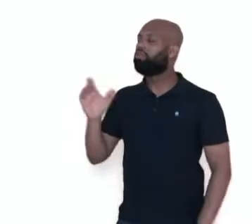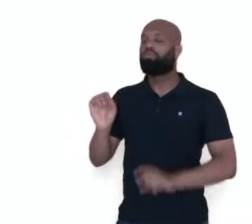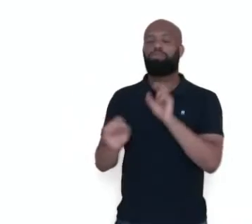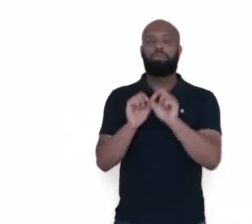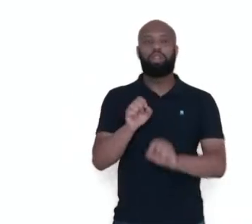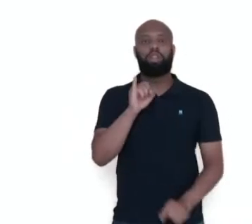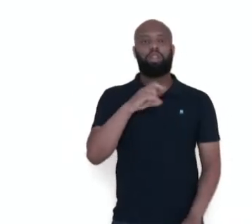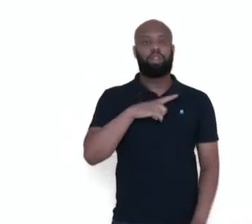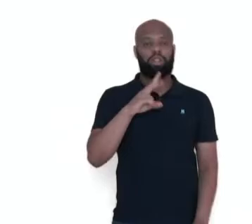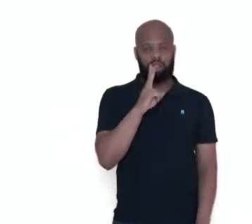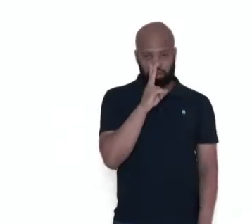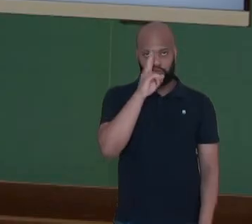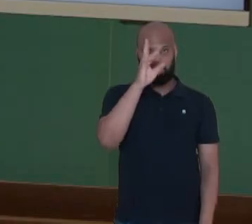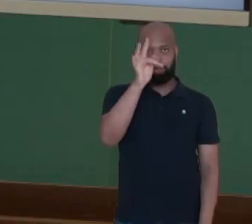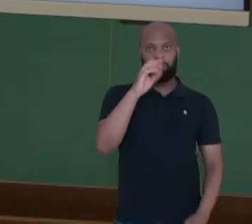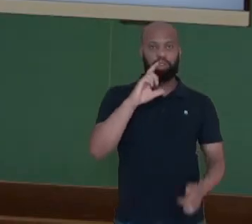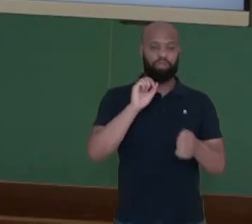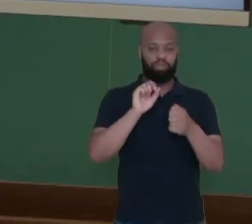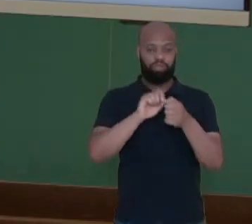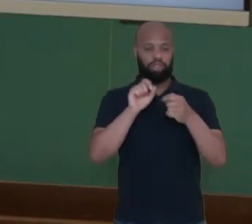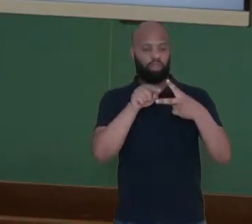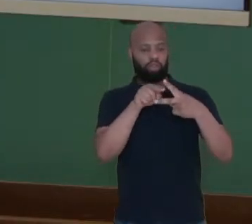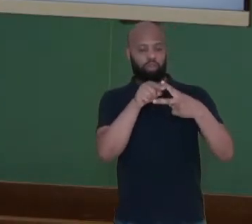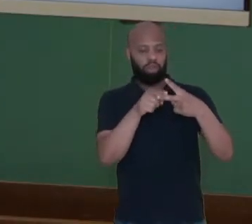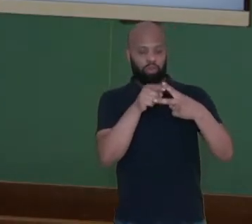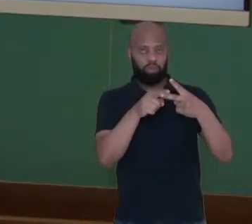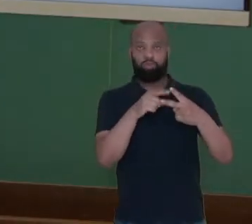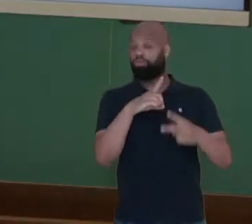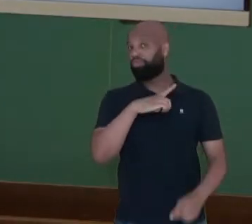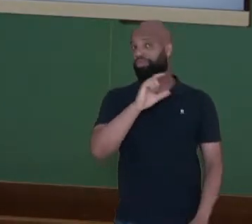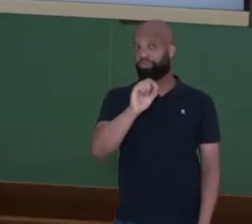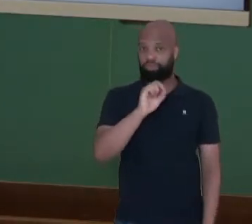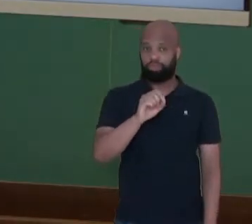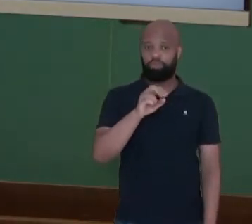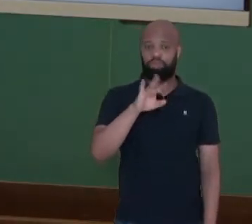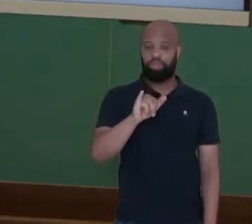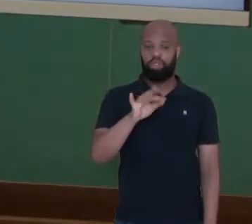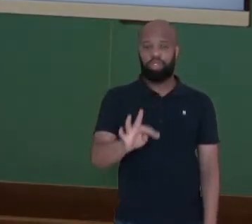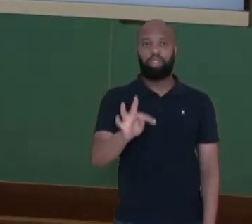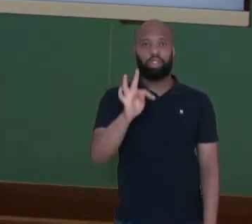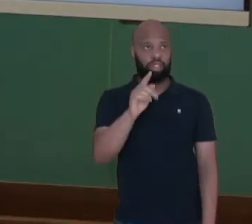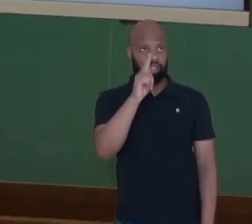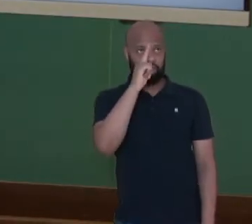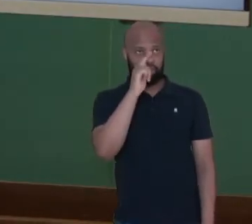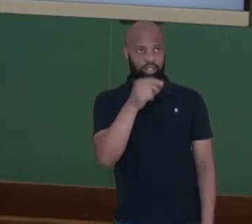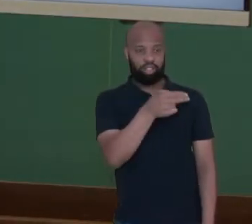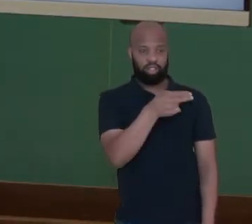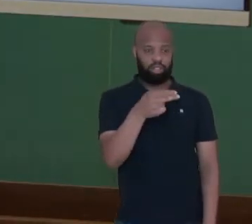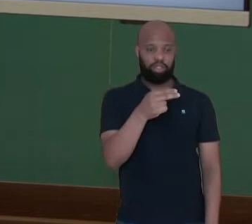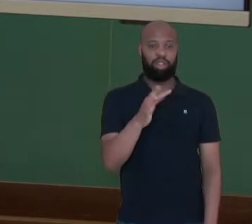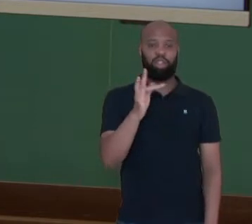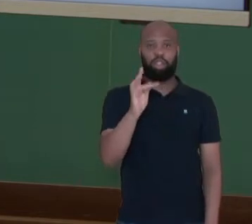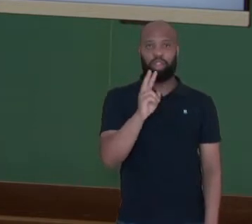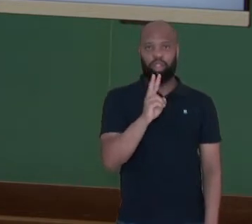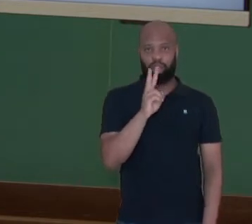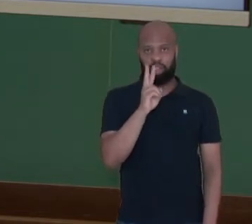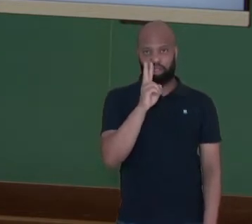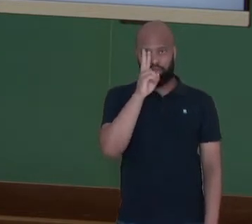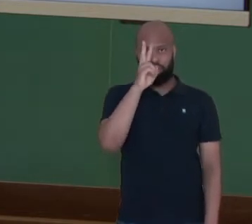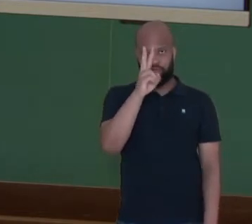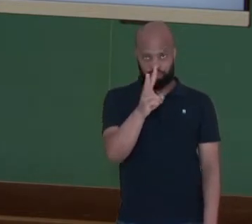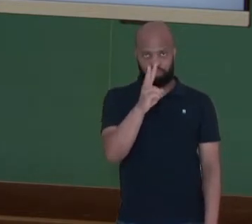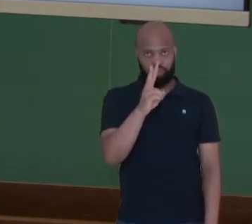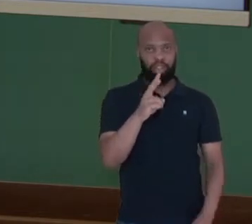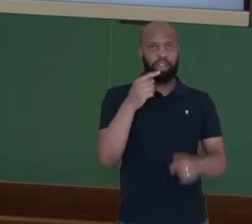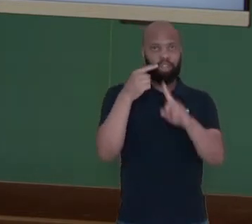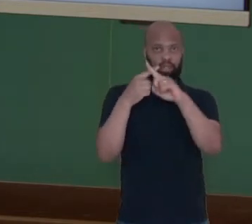faz um ângulo com deslocamento, que aí você tem que vai ser trabalho tal é igual F vezes o cosseno do